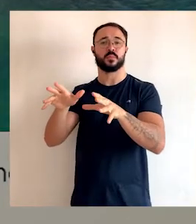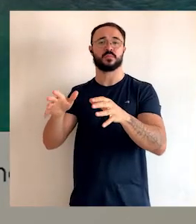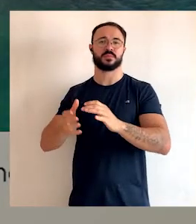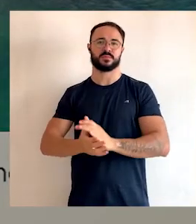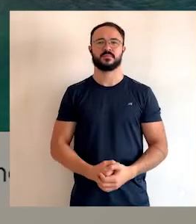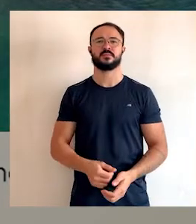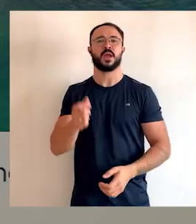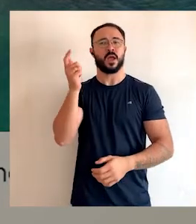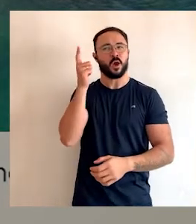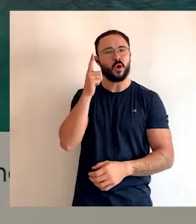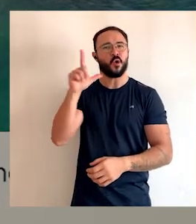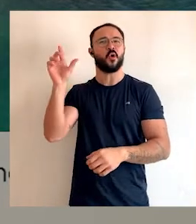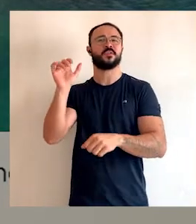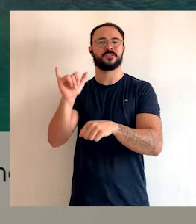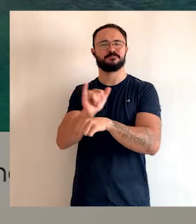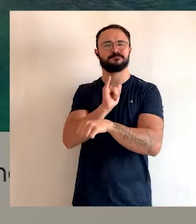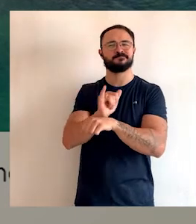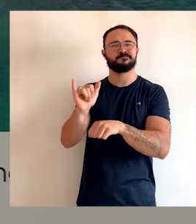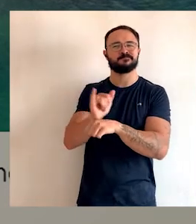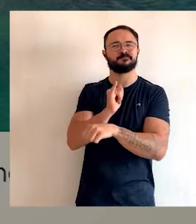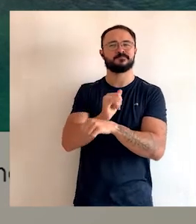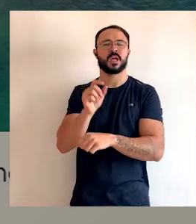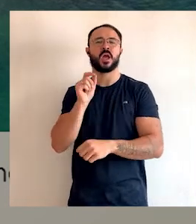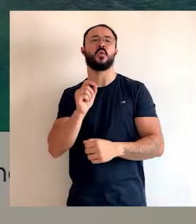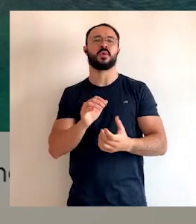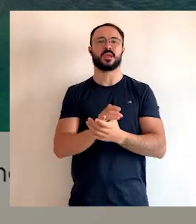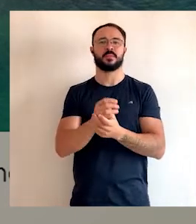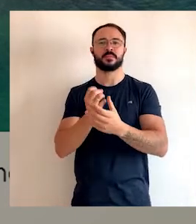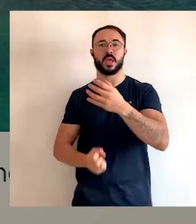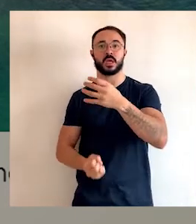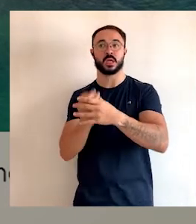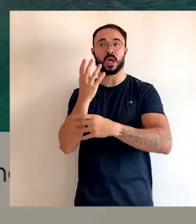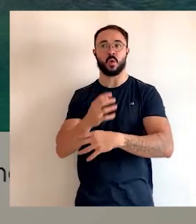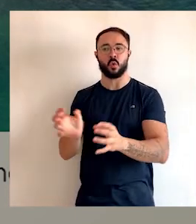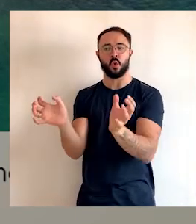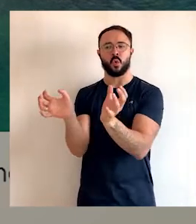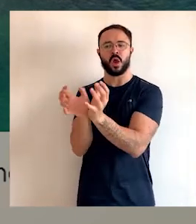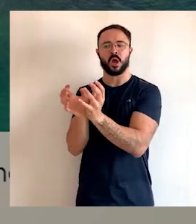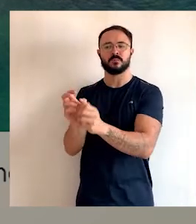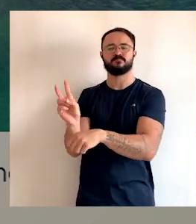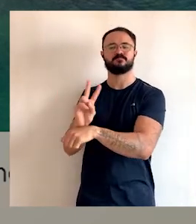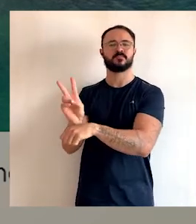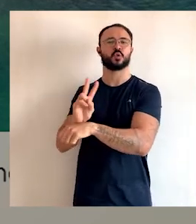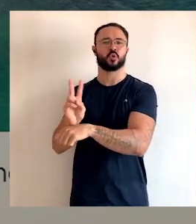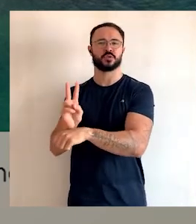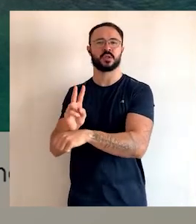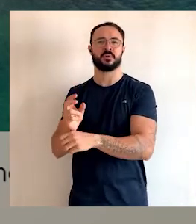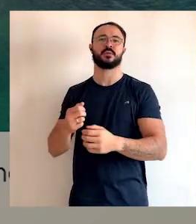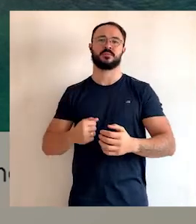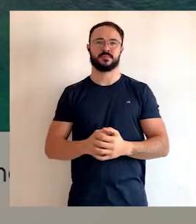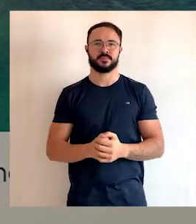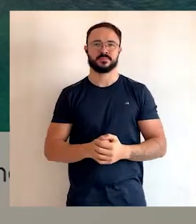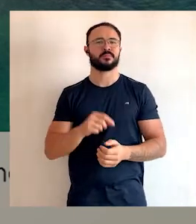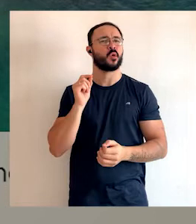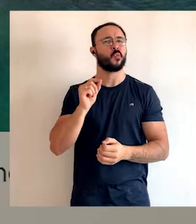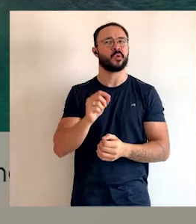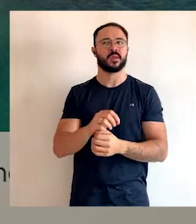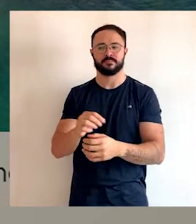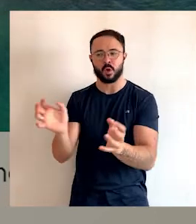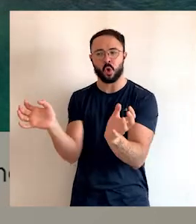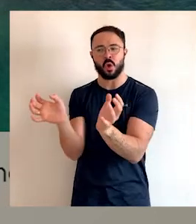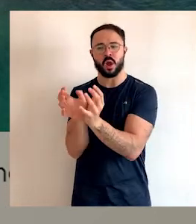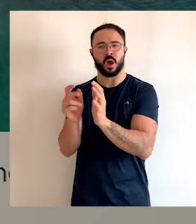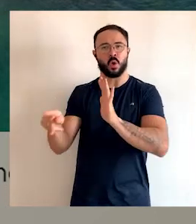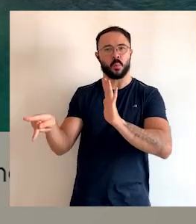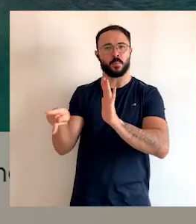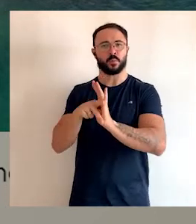Uma outra estratégia de conservação é a criação das unidades de conservação. São espaços delimitados pelo poder público, então